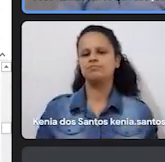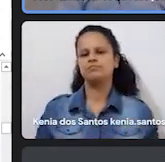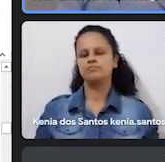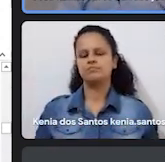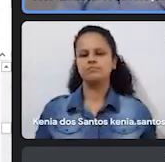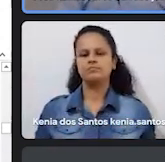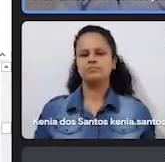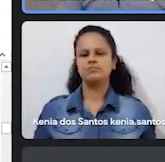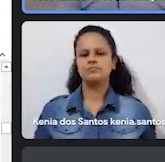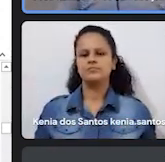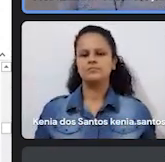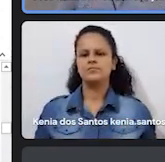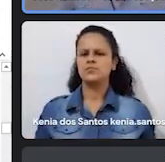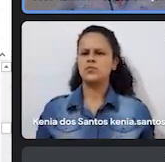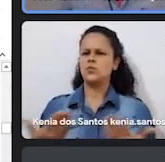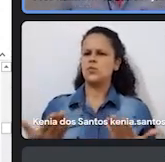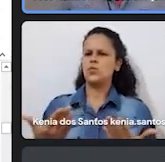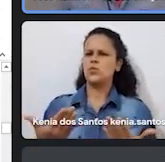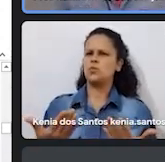Ó, Barroso,